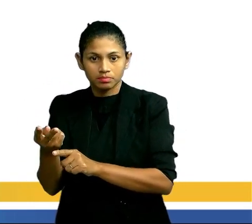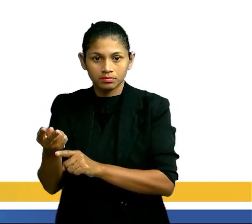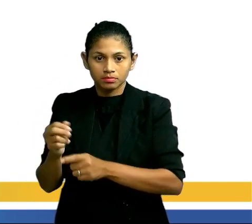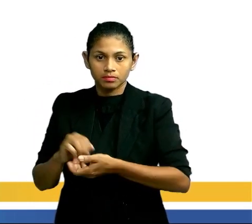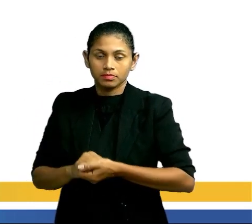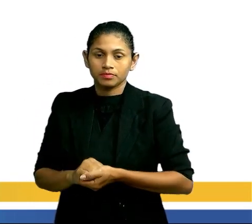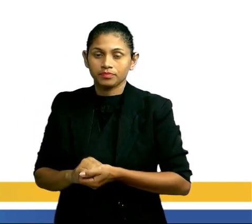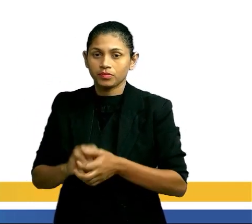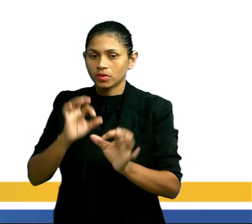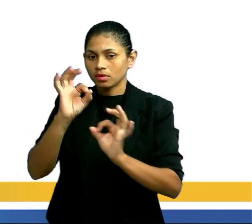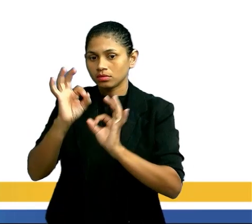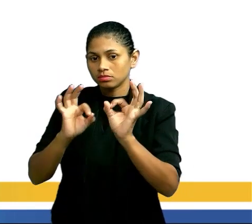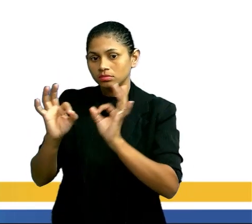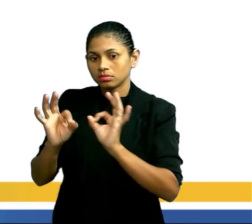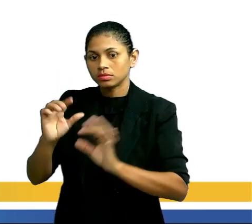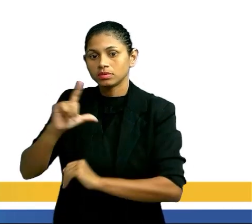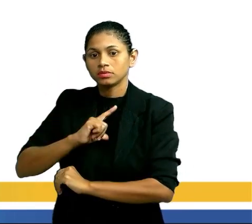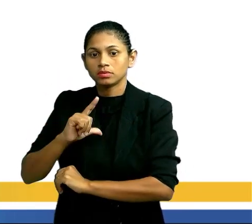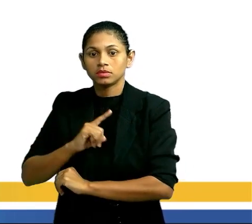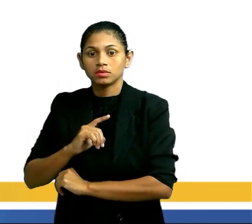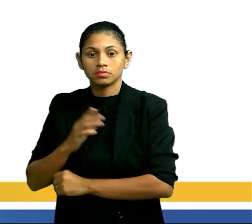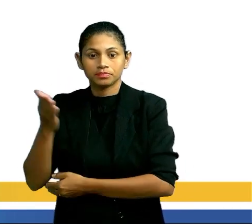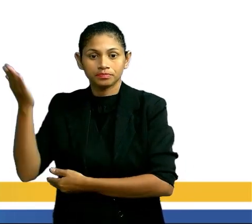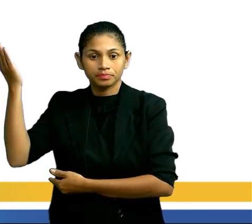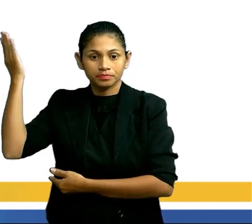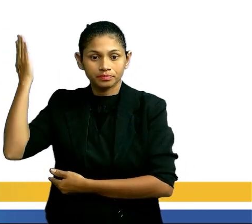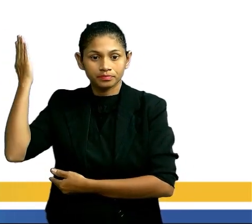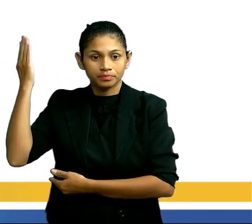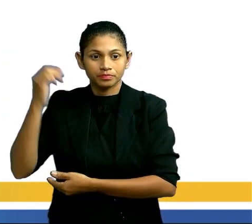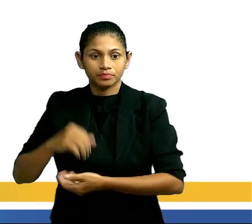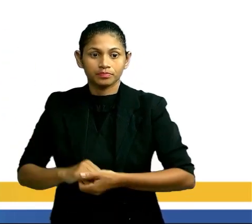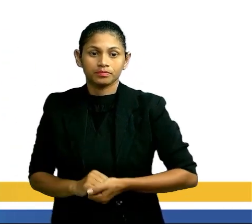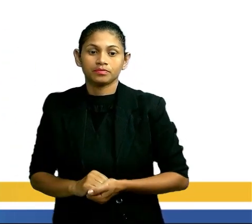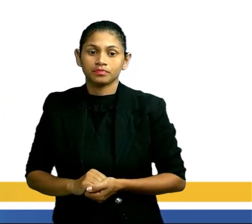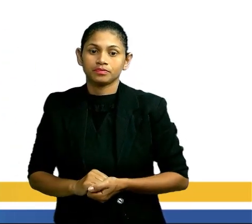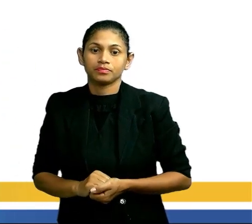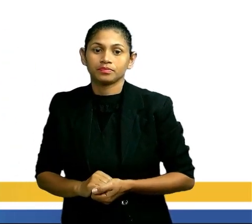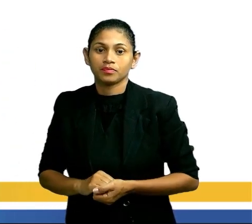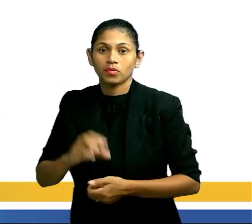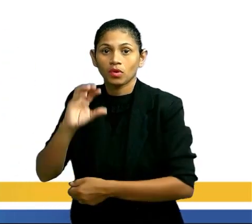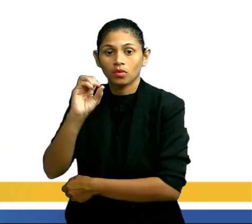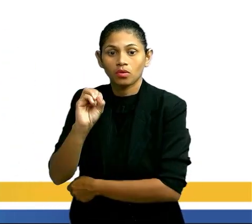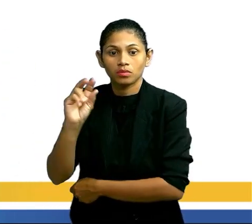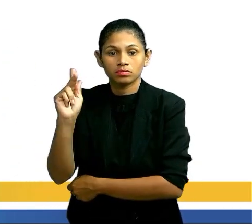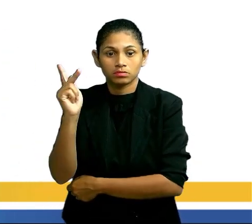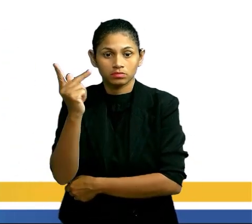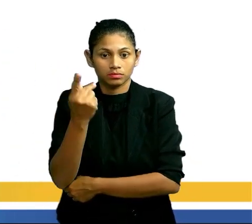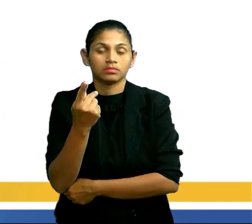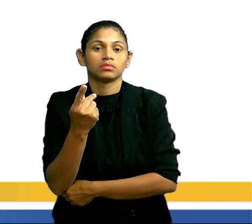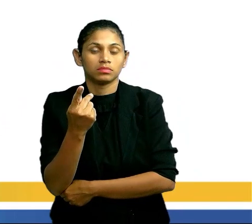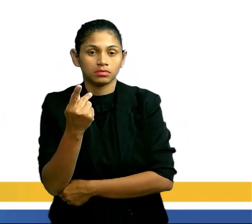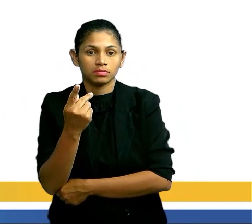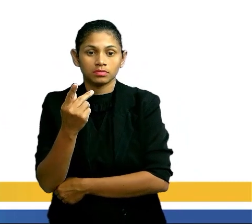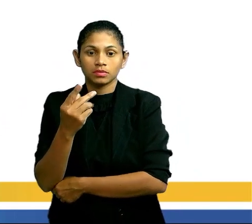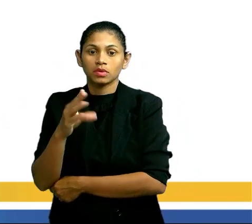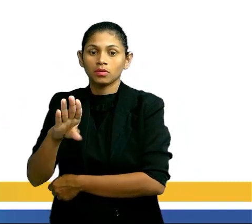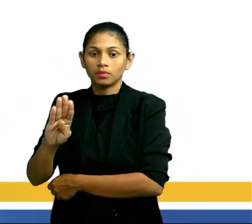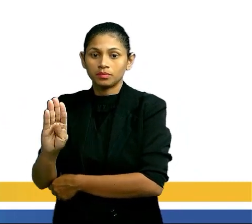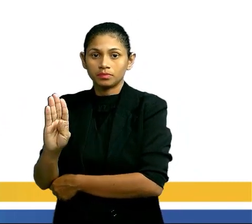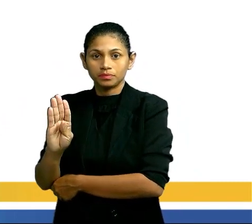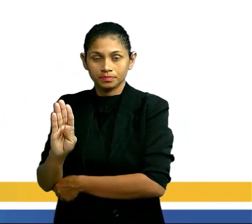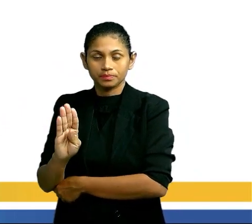organização, nós vamos ter aí um fenol, que pode ser chamado de hidroxibenzeno. Então tem uma hidroxila mais um benzeno, então